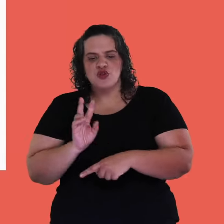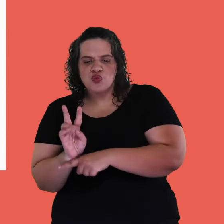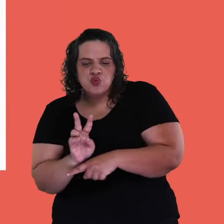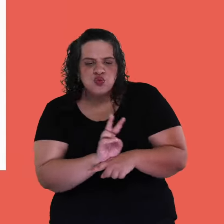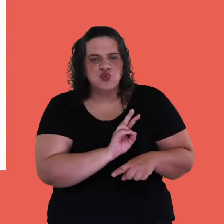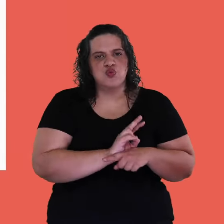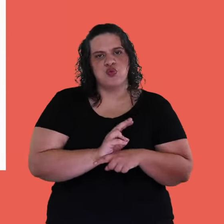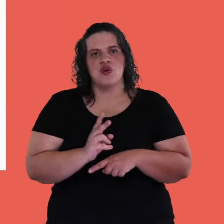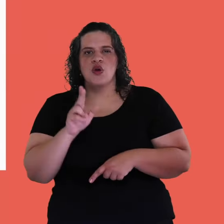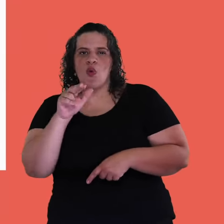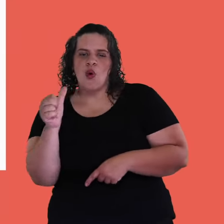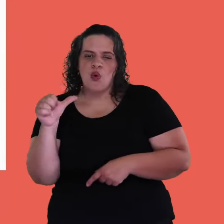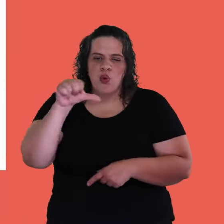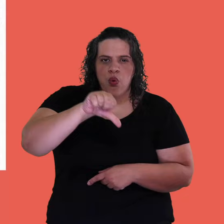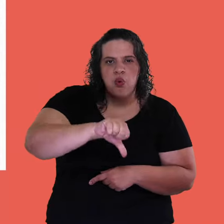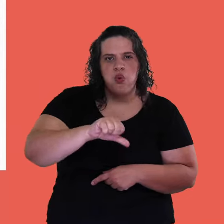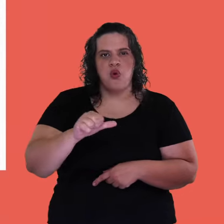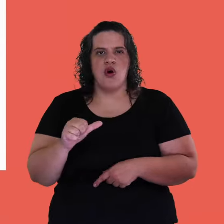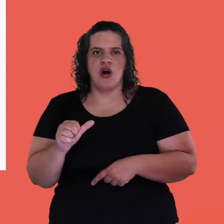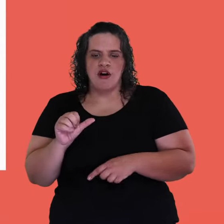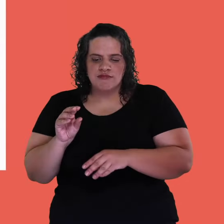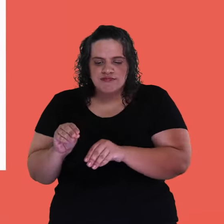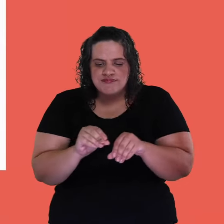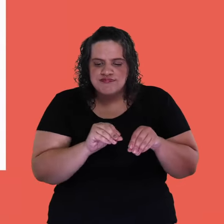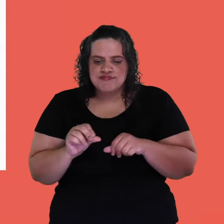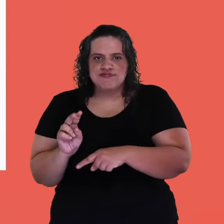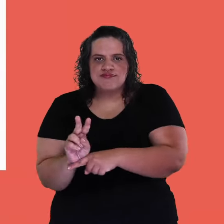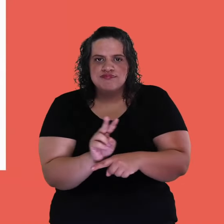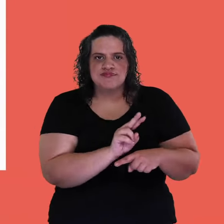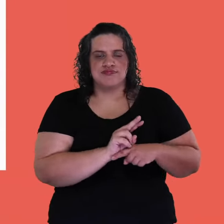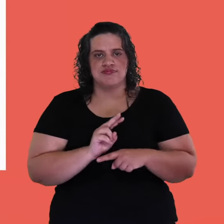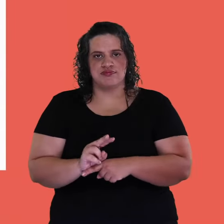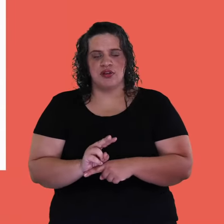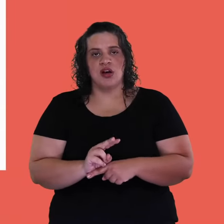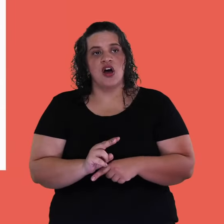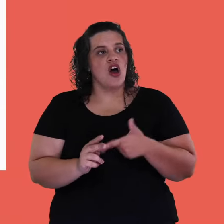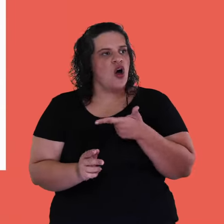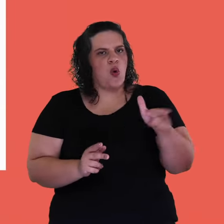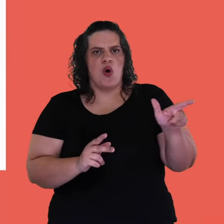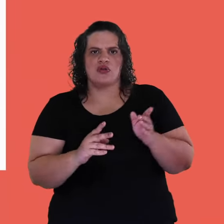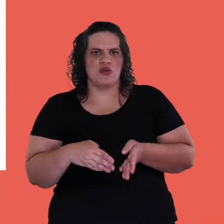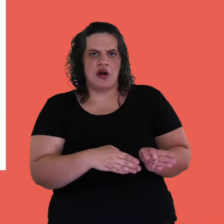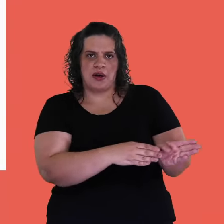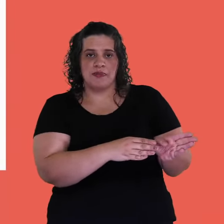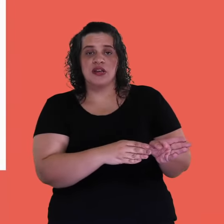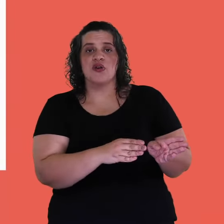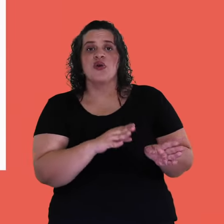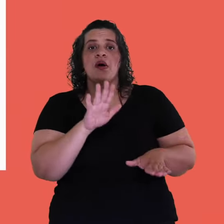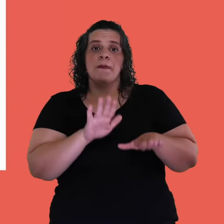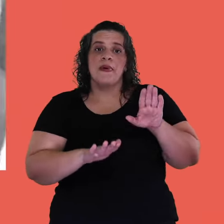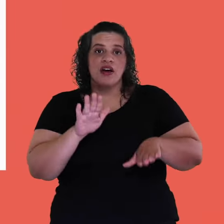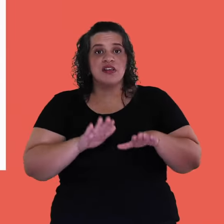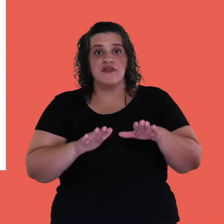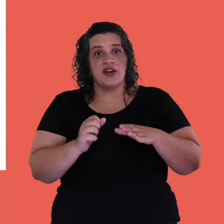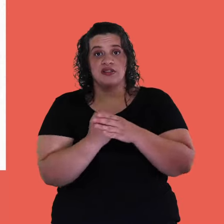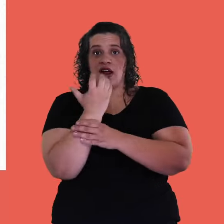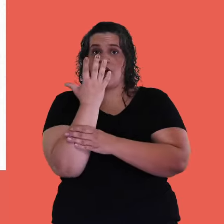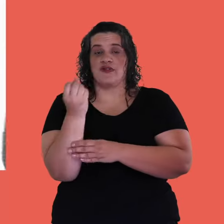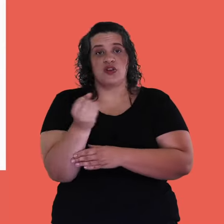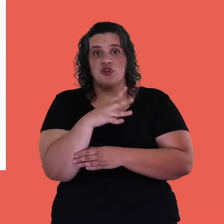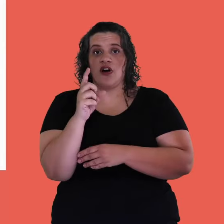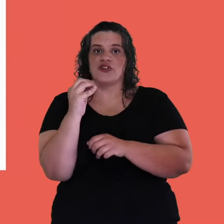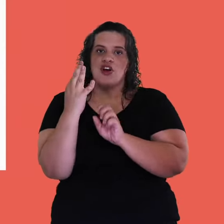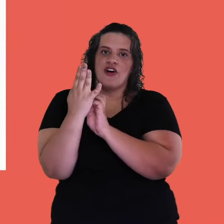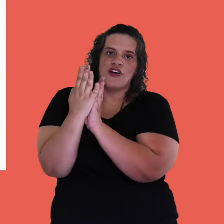momento que a gente rega, cada nutriente que a gente coloca, e mesmo que a gente mude de caminho, às vezes não é uma